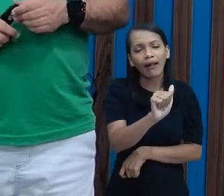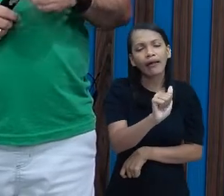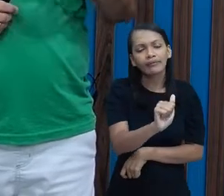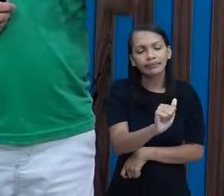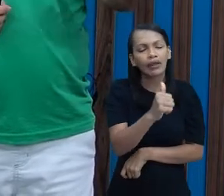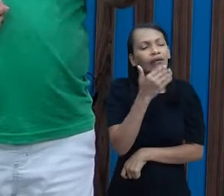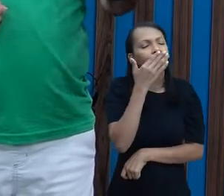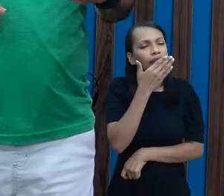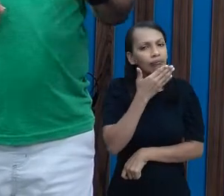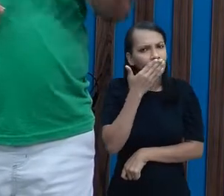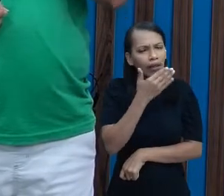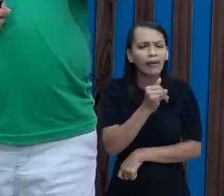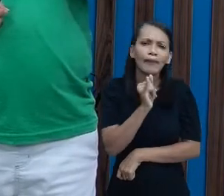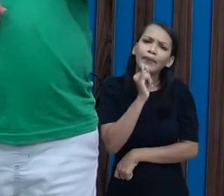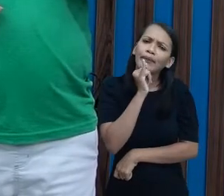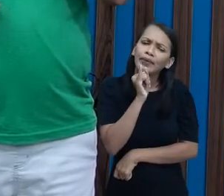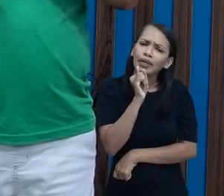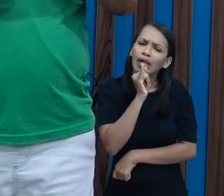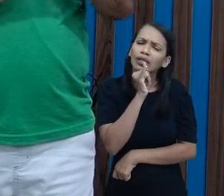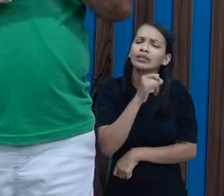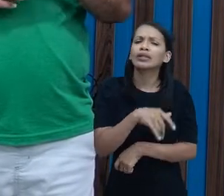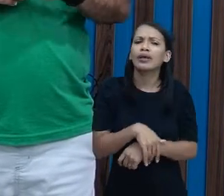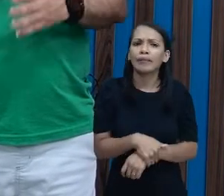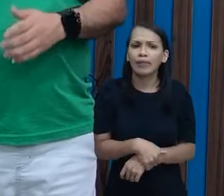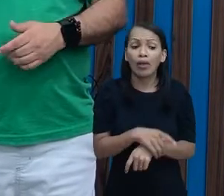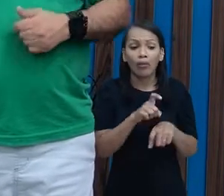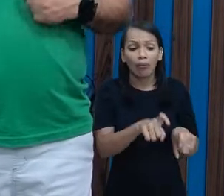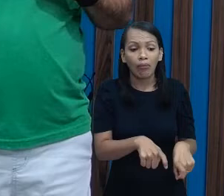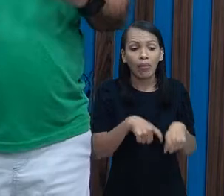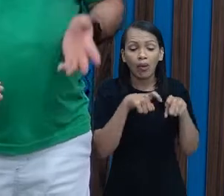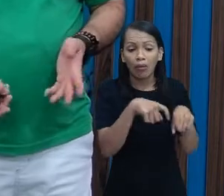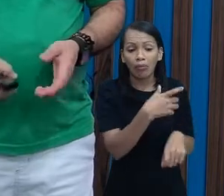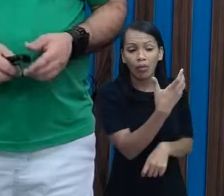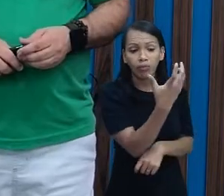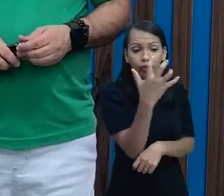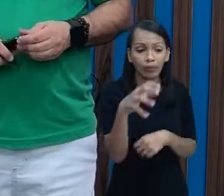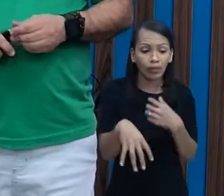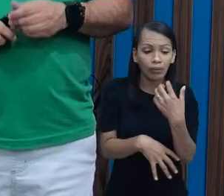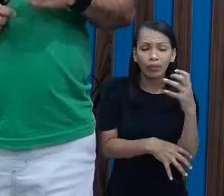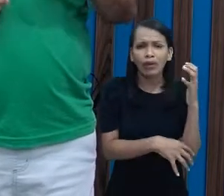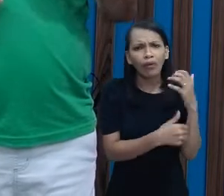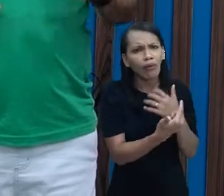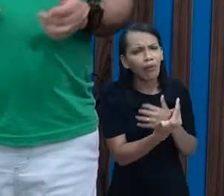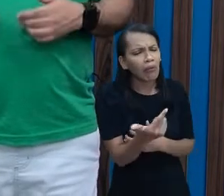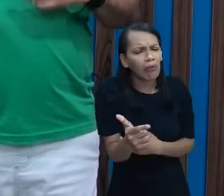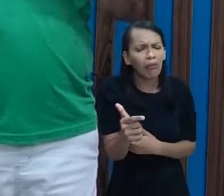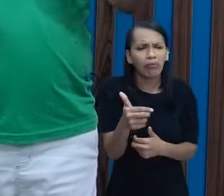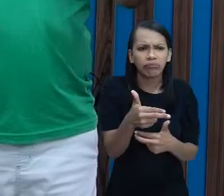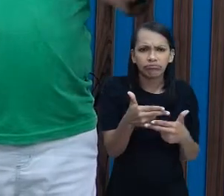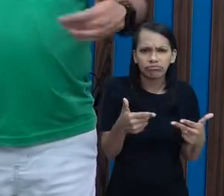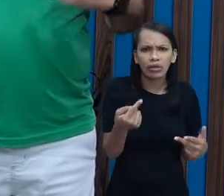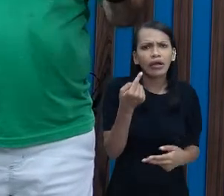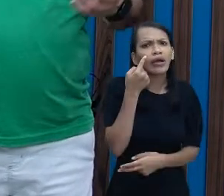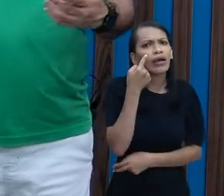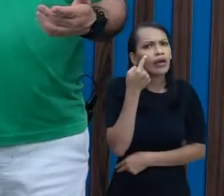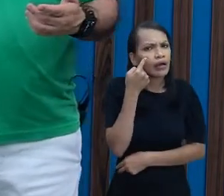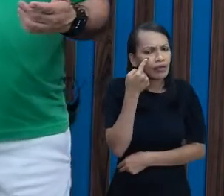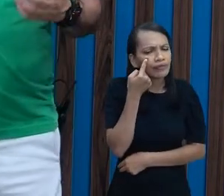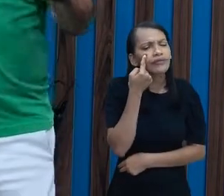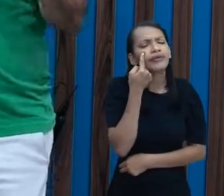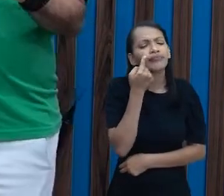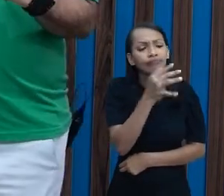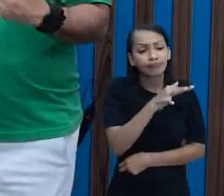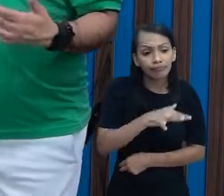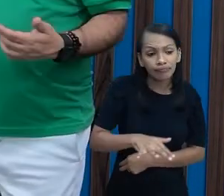atividades, como, por exemplo, né, a plantação de outros produtos, né, que a gente vai ver em outros